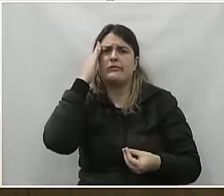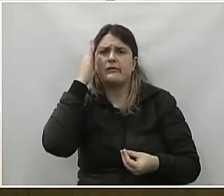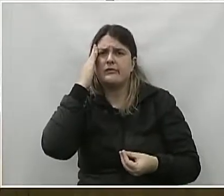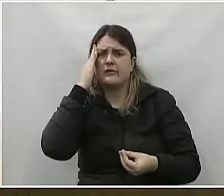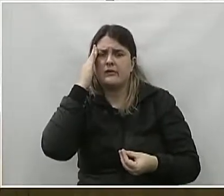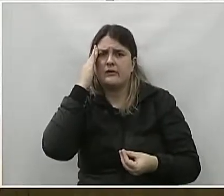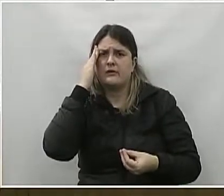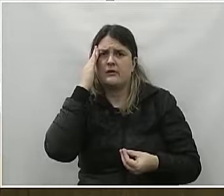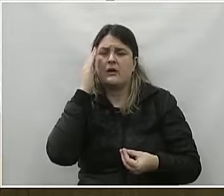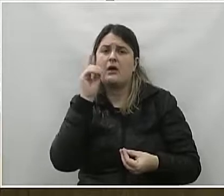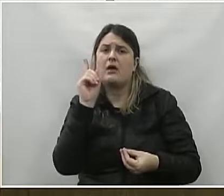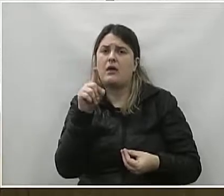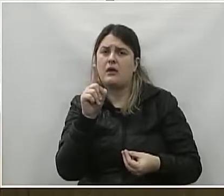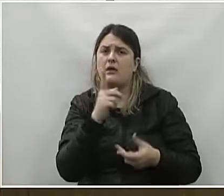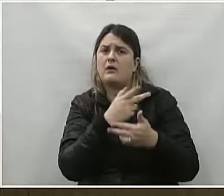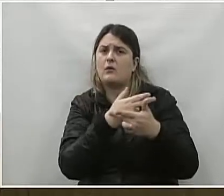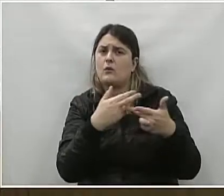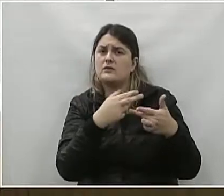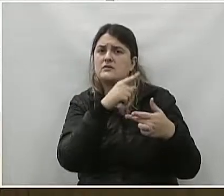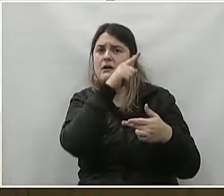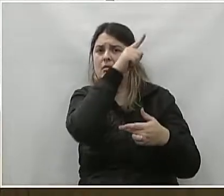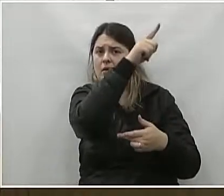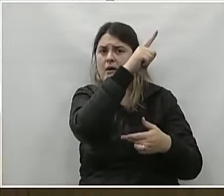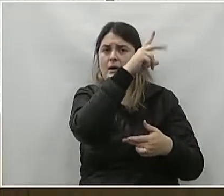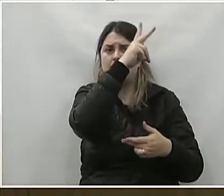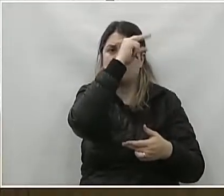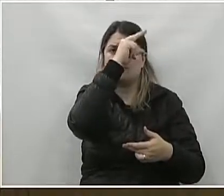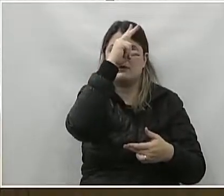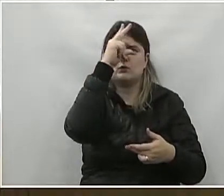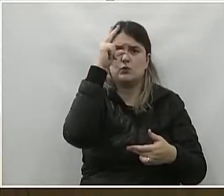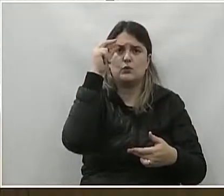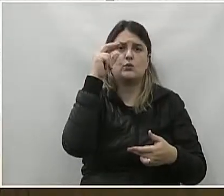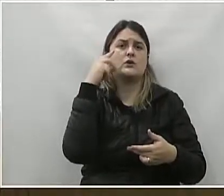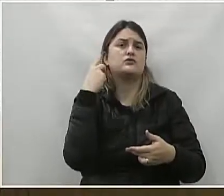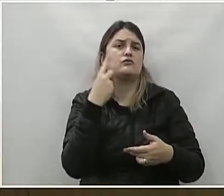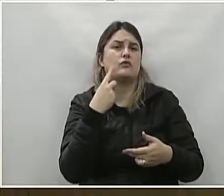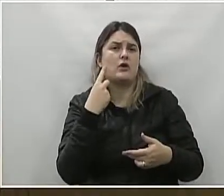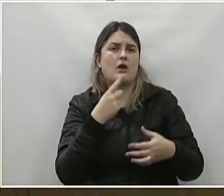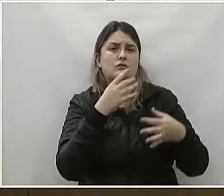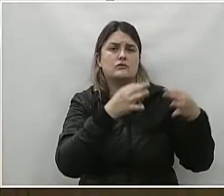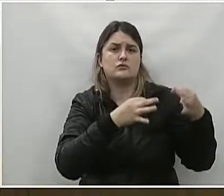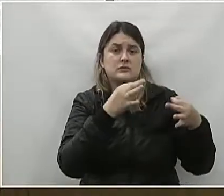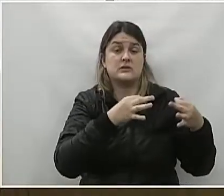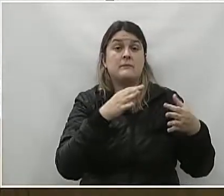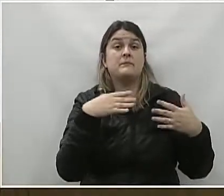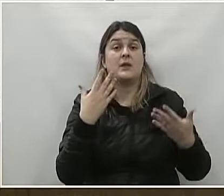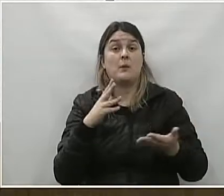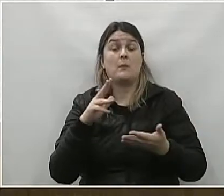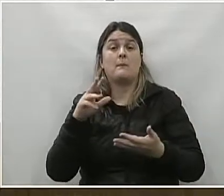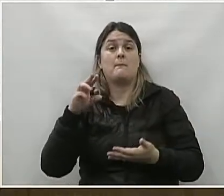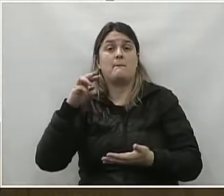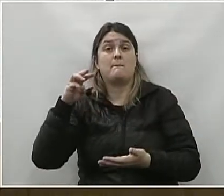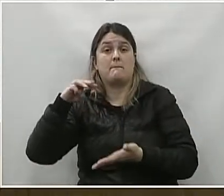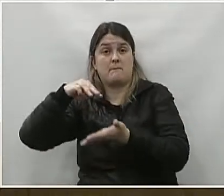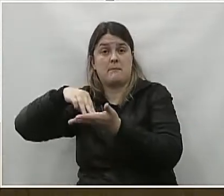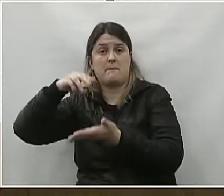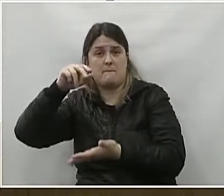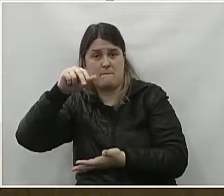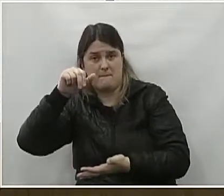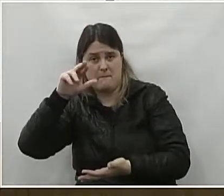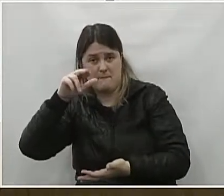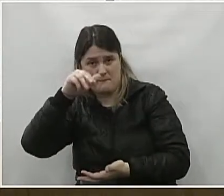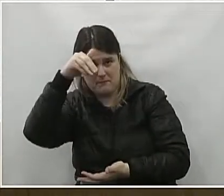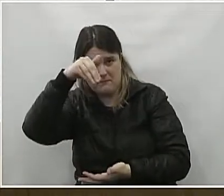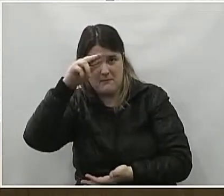que realmente se trata do executivo e da parte jurídica. Até o Márcio, quando discursou lá, né,